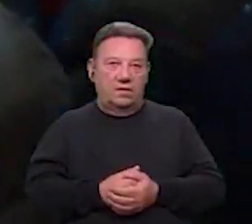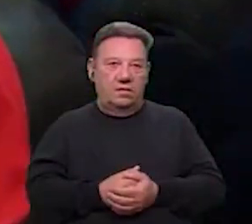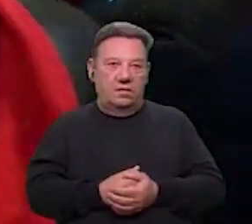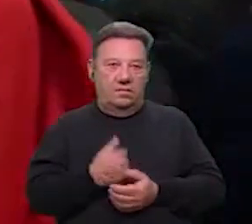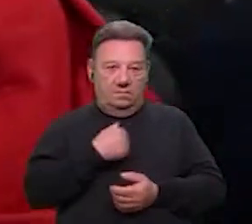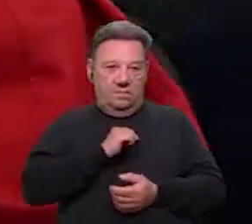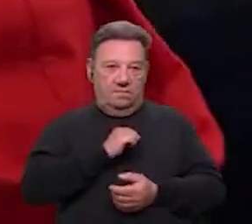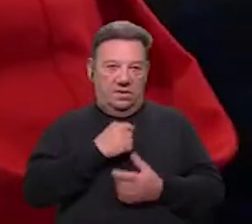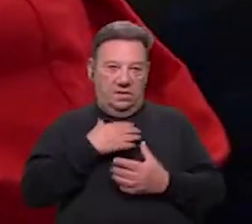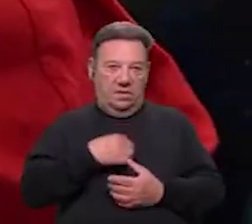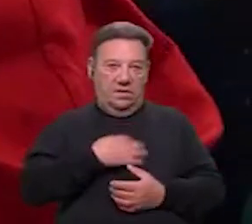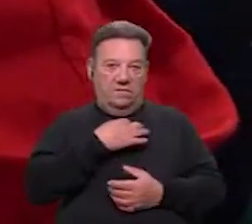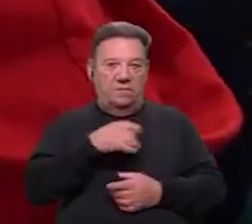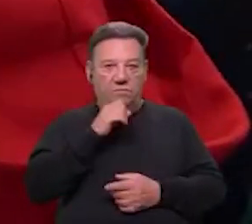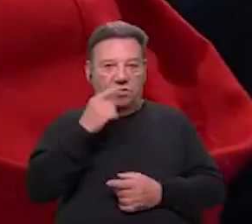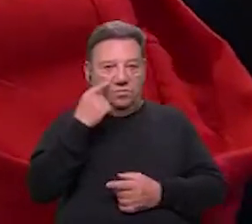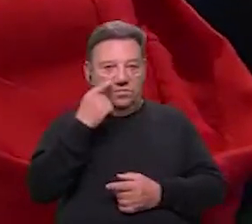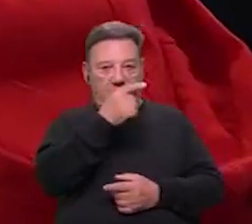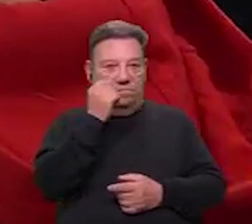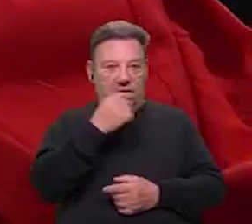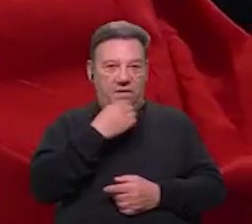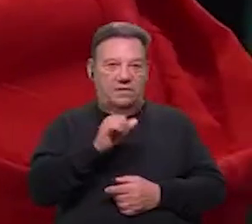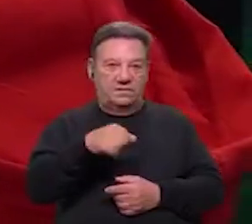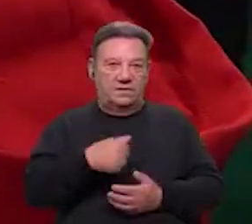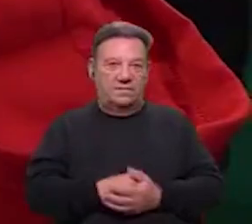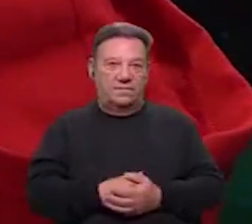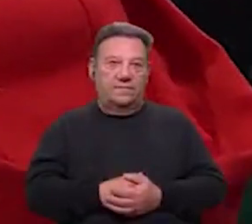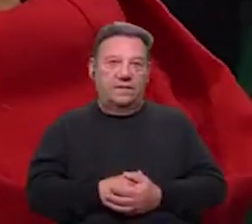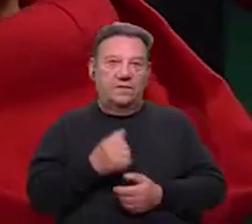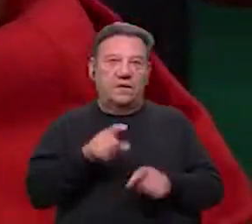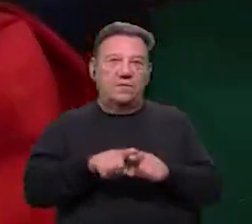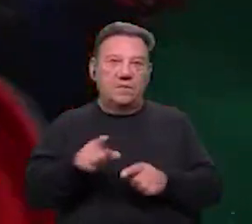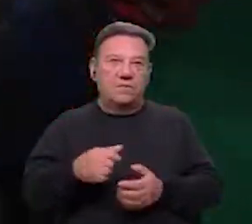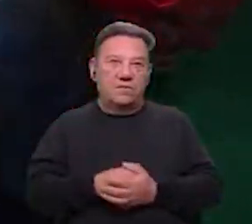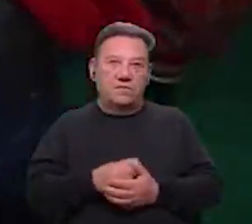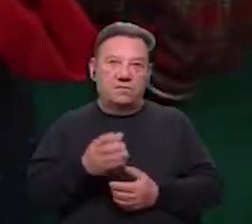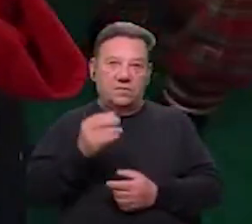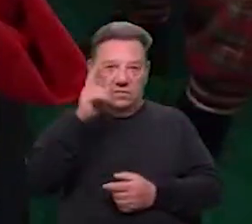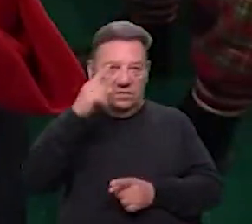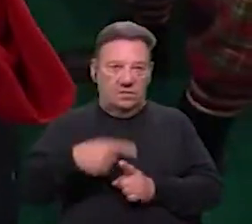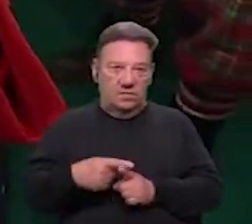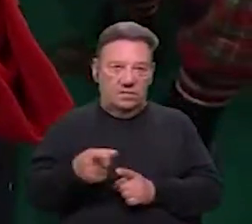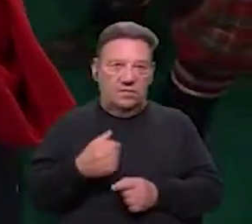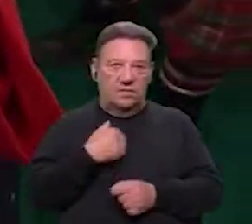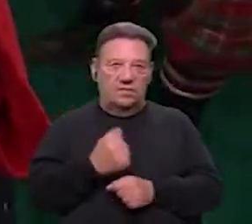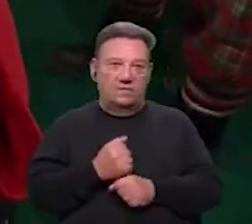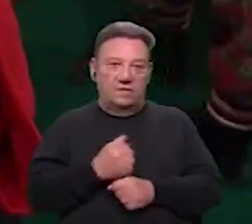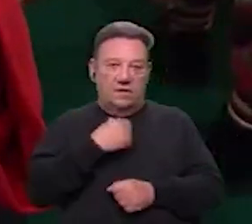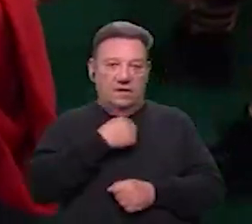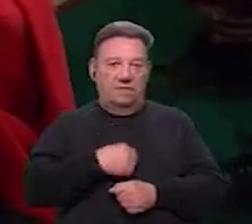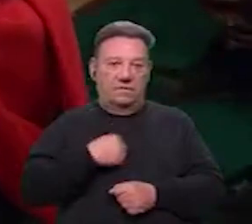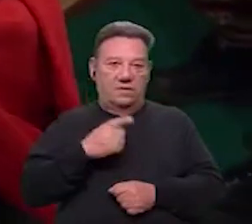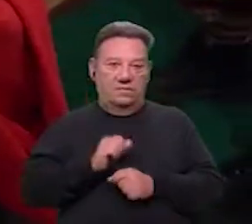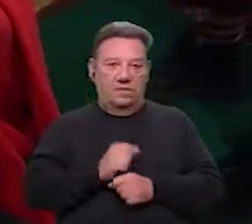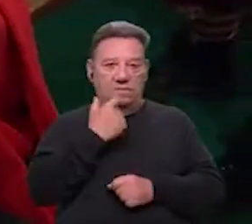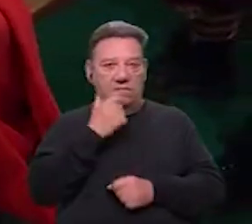Para mim. Para ti, que é para conheceres o Pai Natal, não é? Sim. E o teu irmão está muito empenhado. Estou a fazer a gravata para pôr